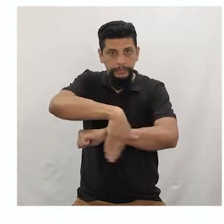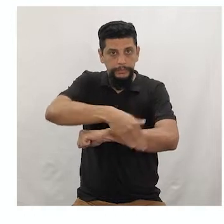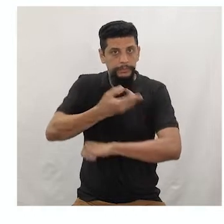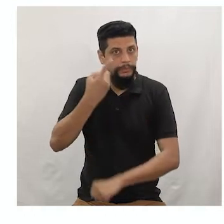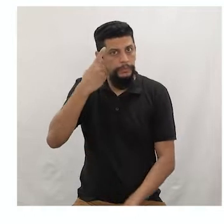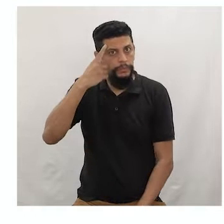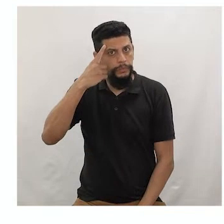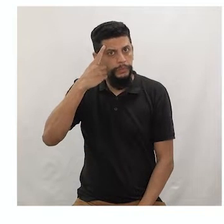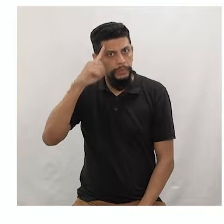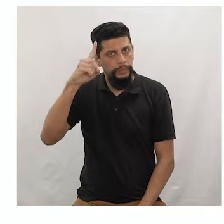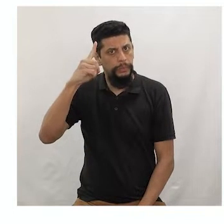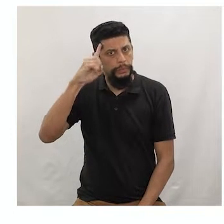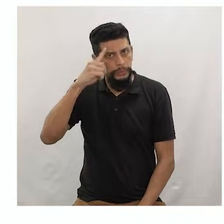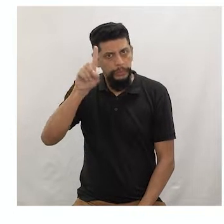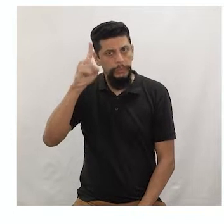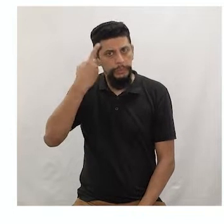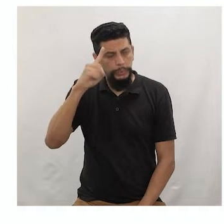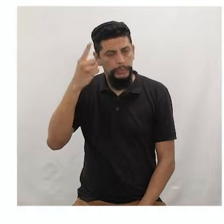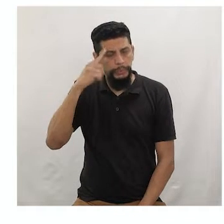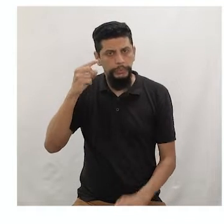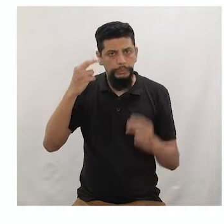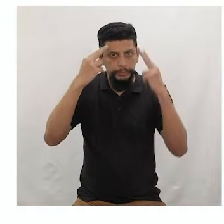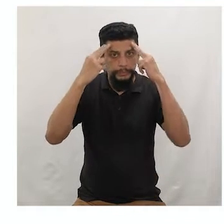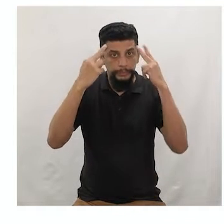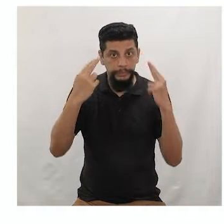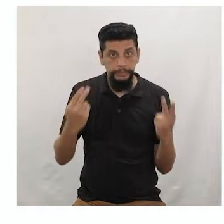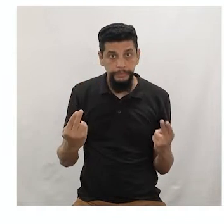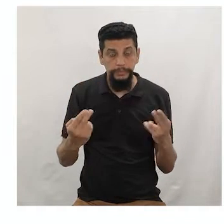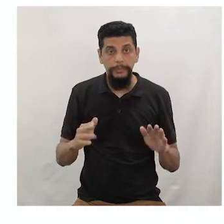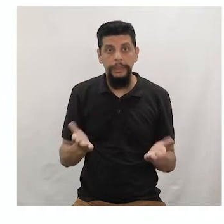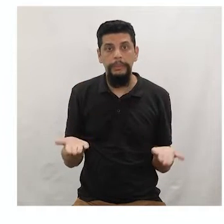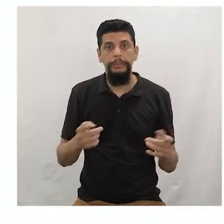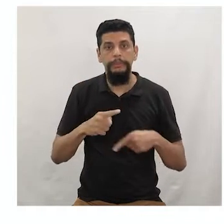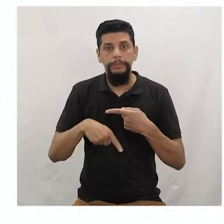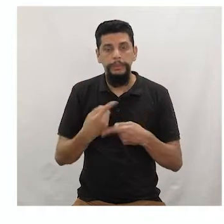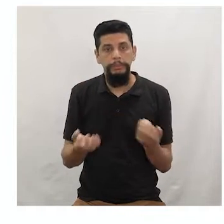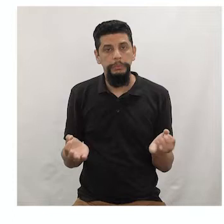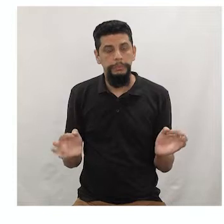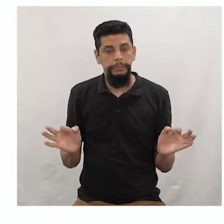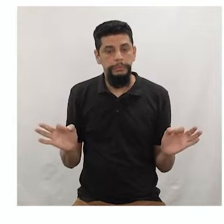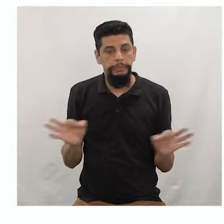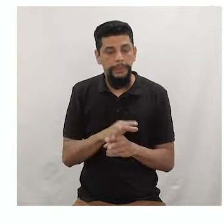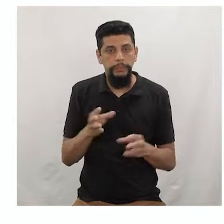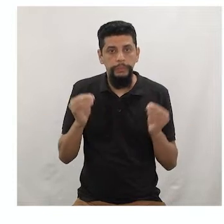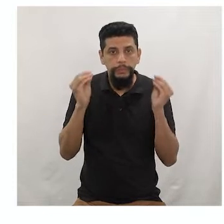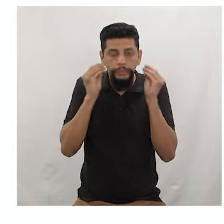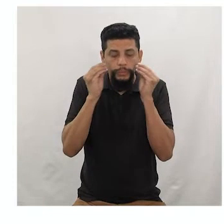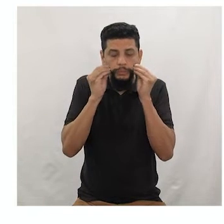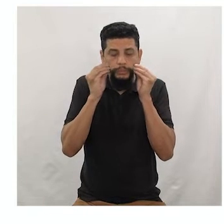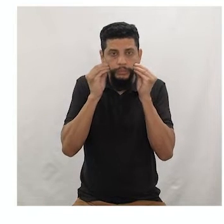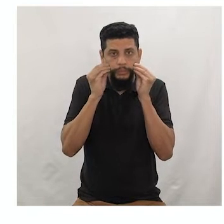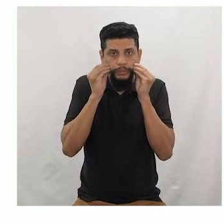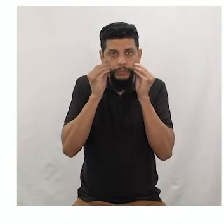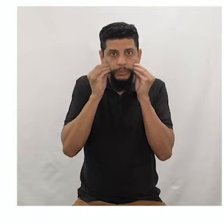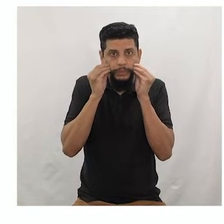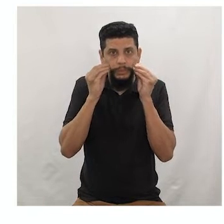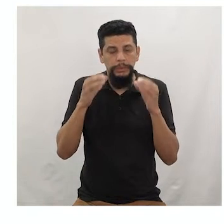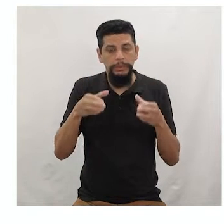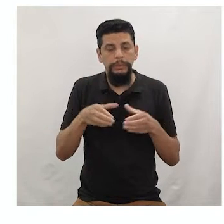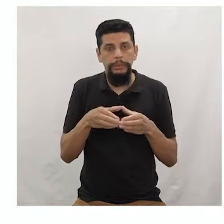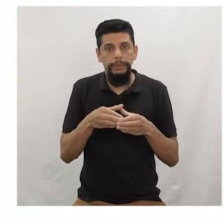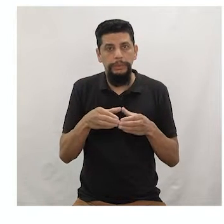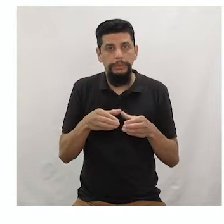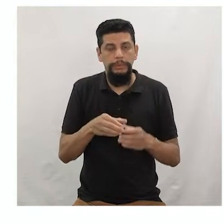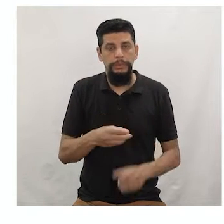ruas no dia a dia. E termina dando beijos da